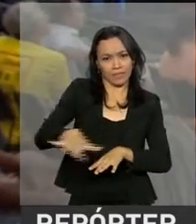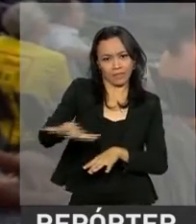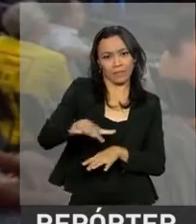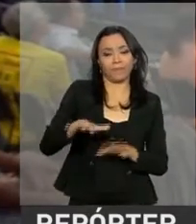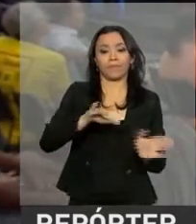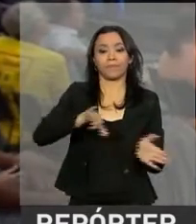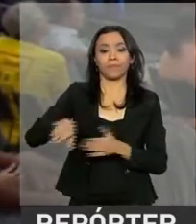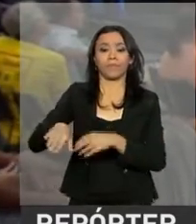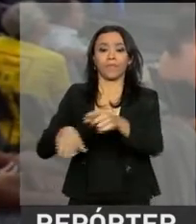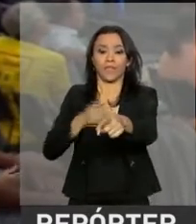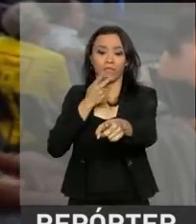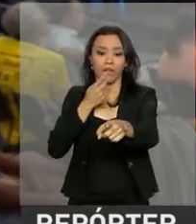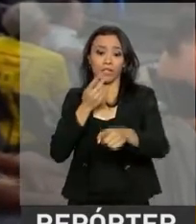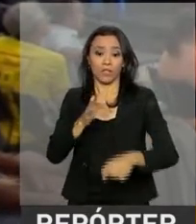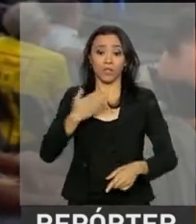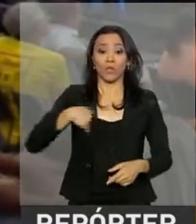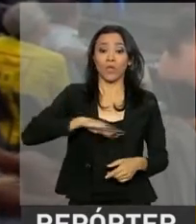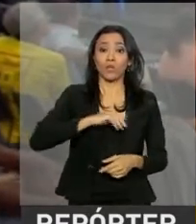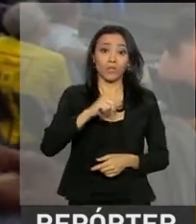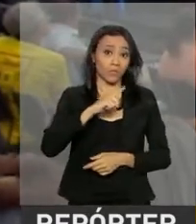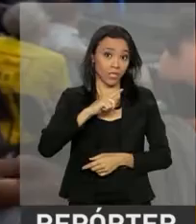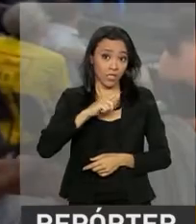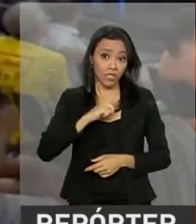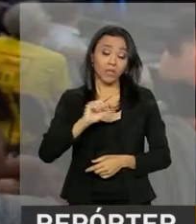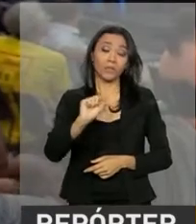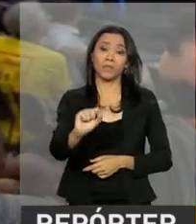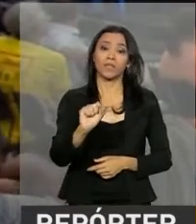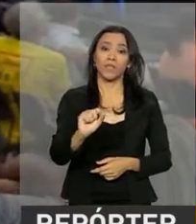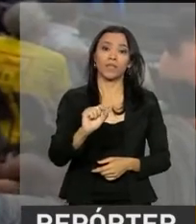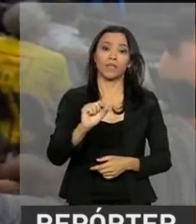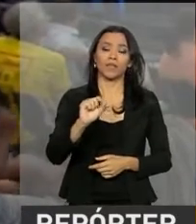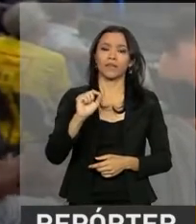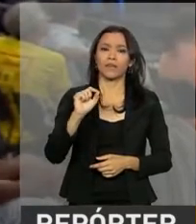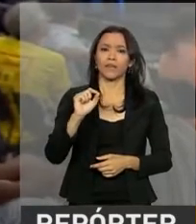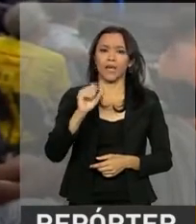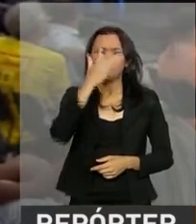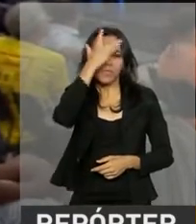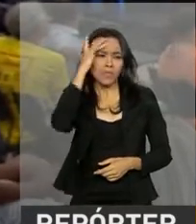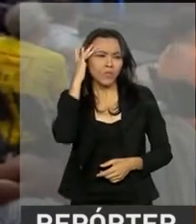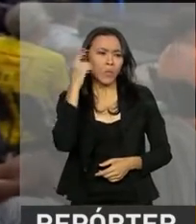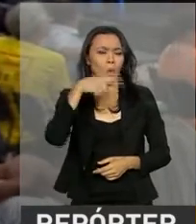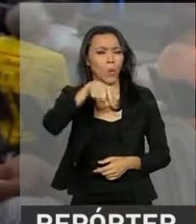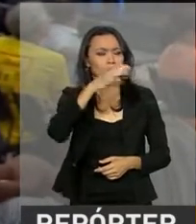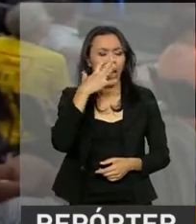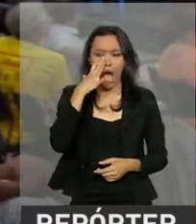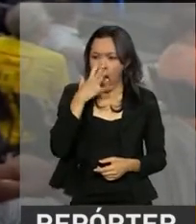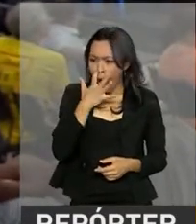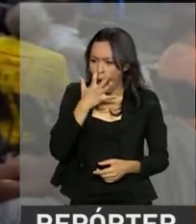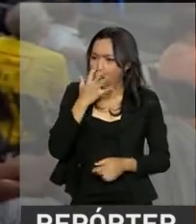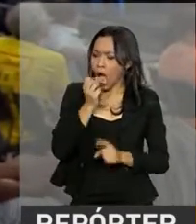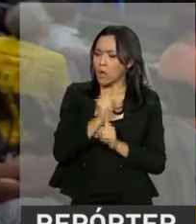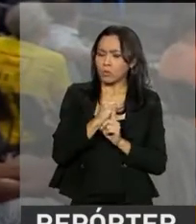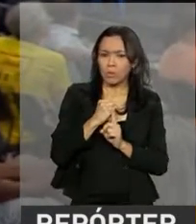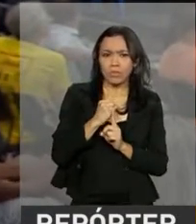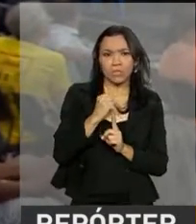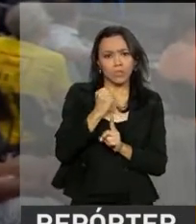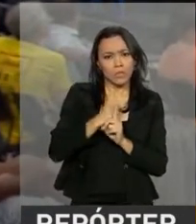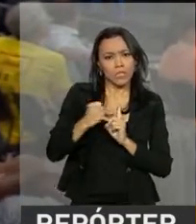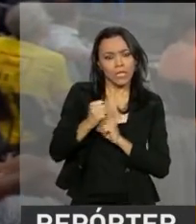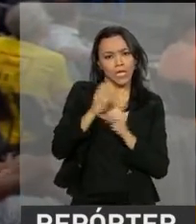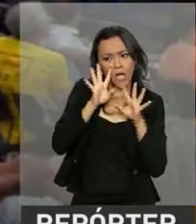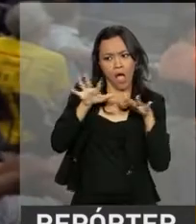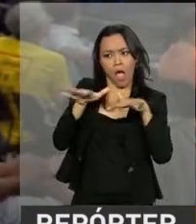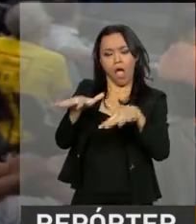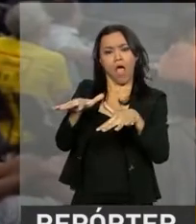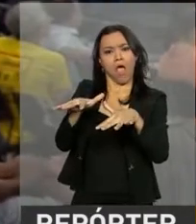está tendo um retorno na população de admiração, de confiança, de